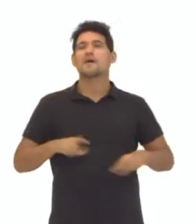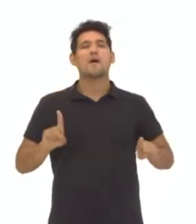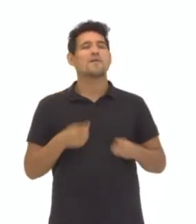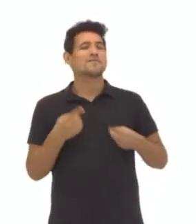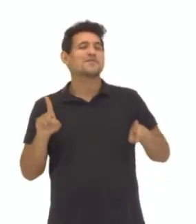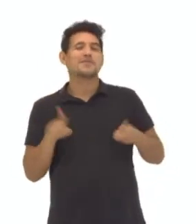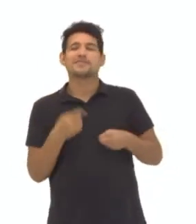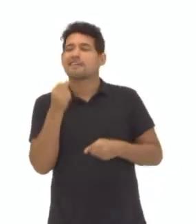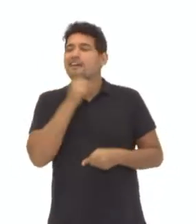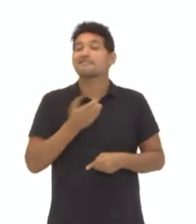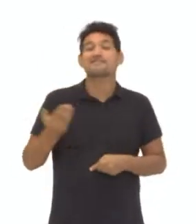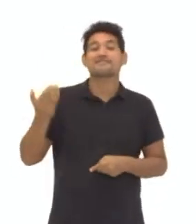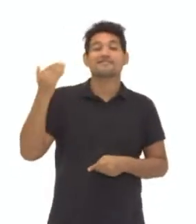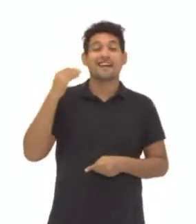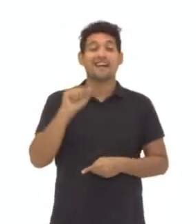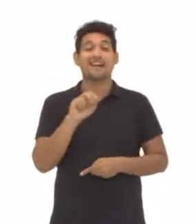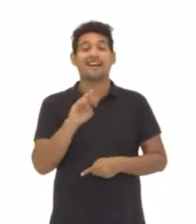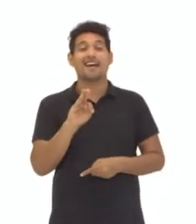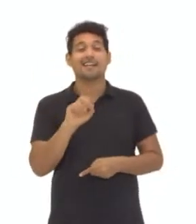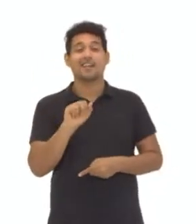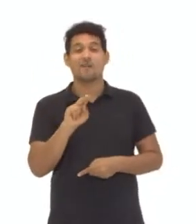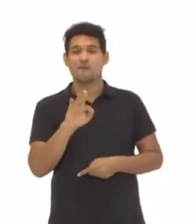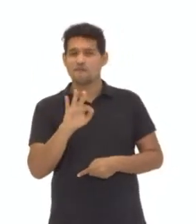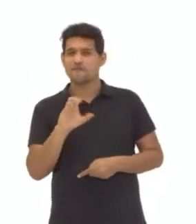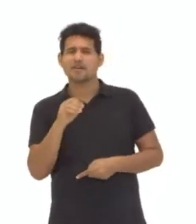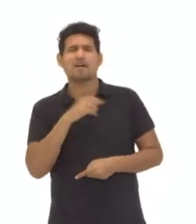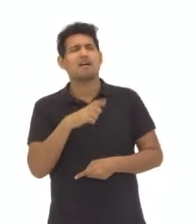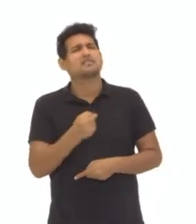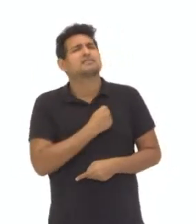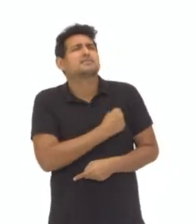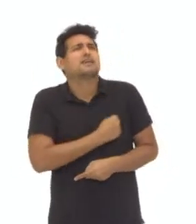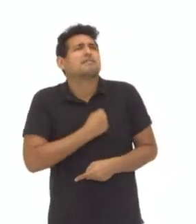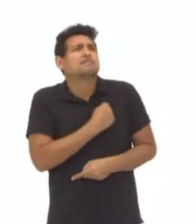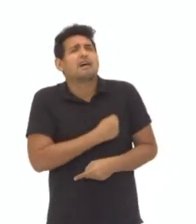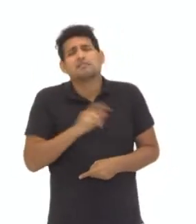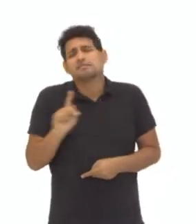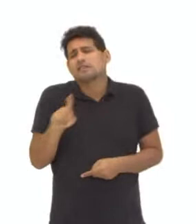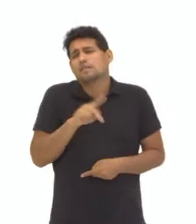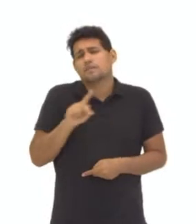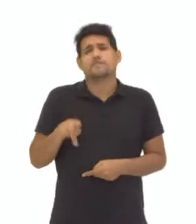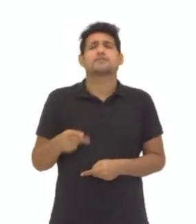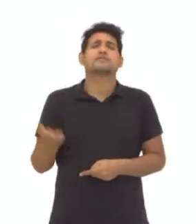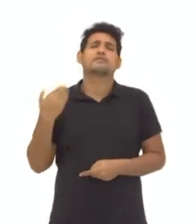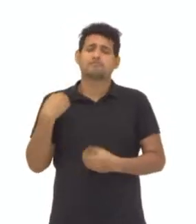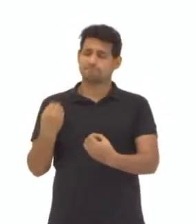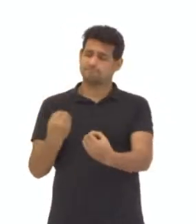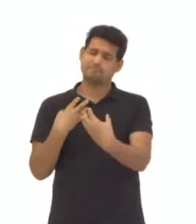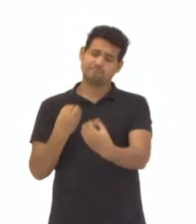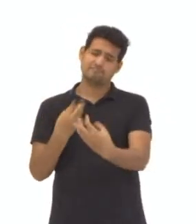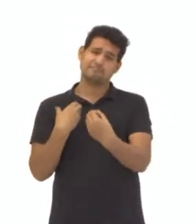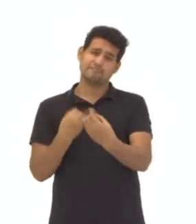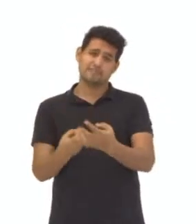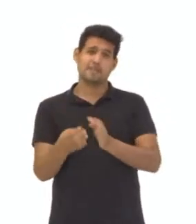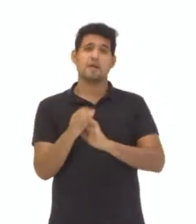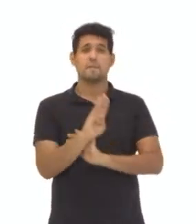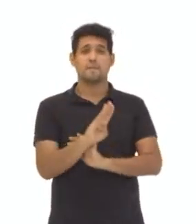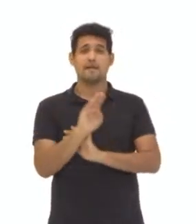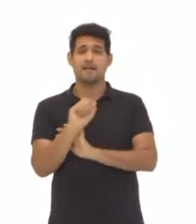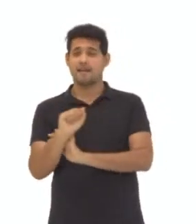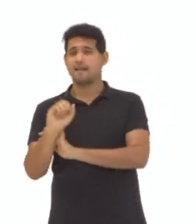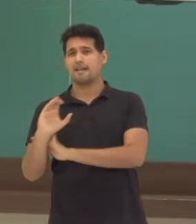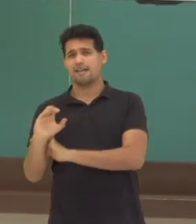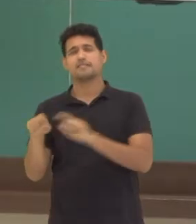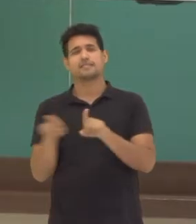antiga do Ataúfo Alves. Ai, que saudade da professorinha que me ensinou o Beabá.